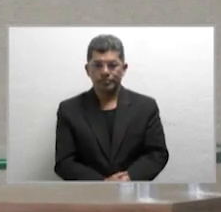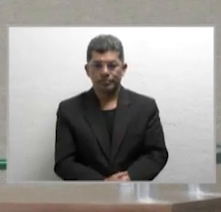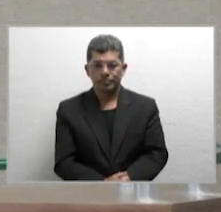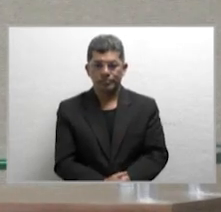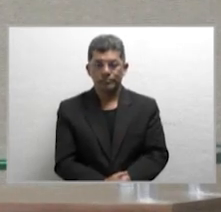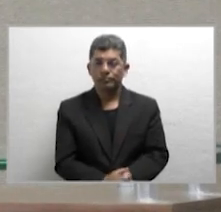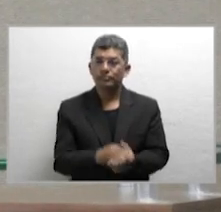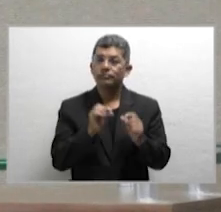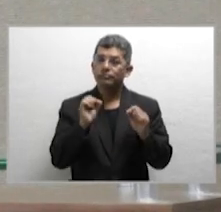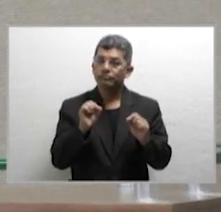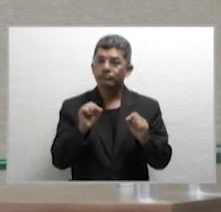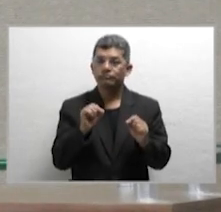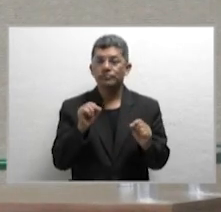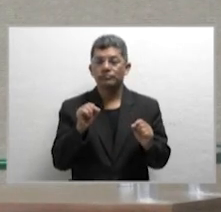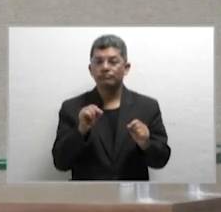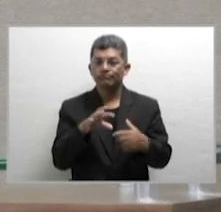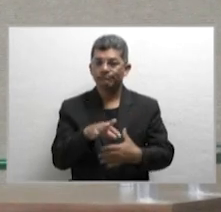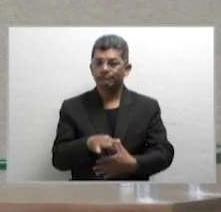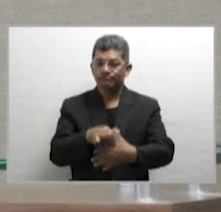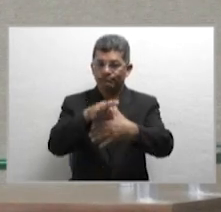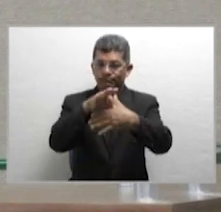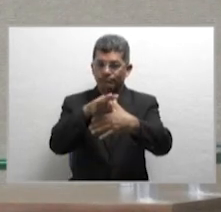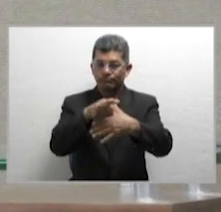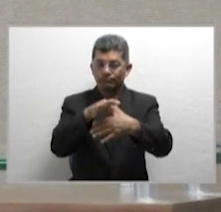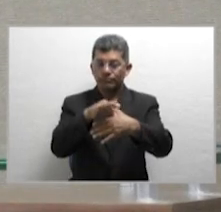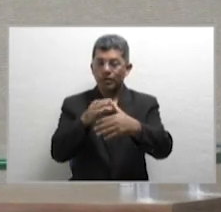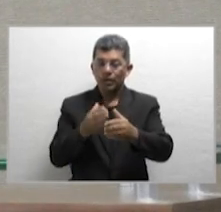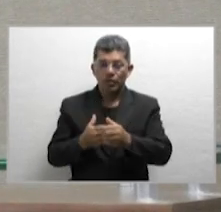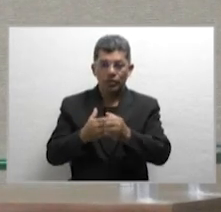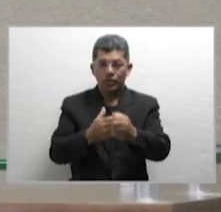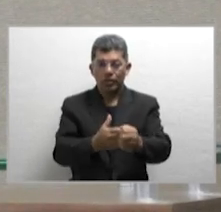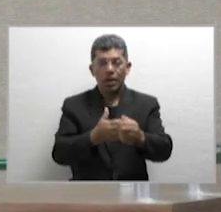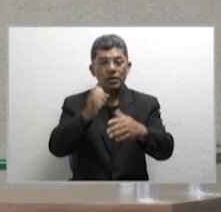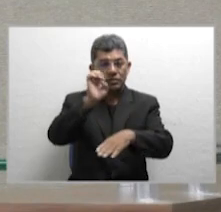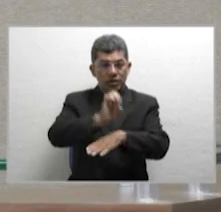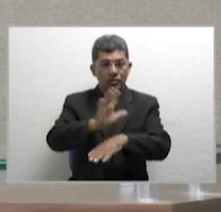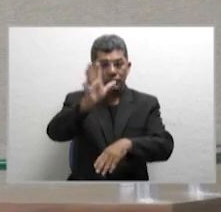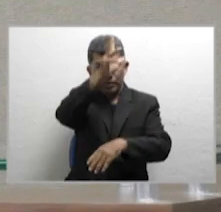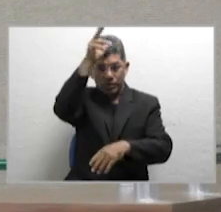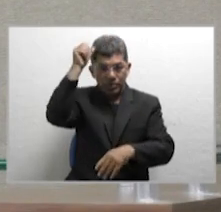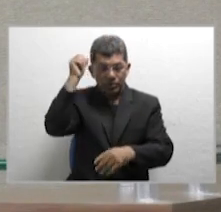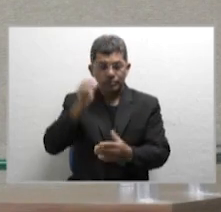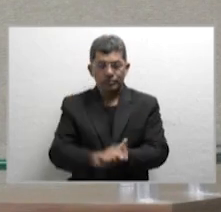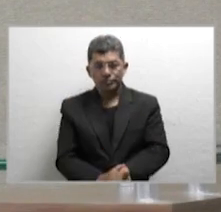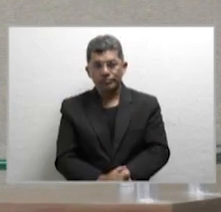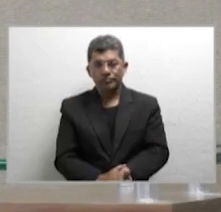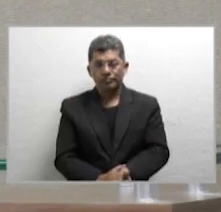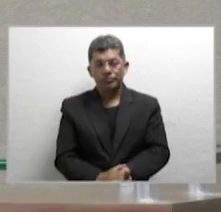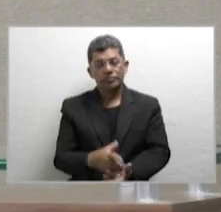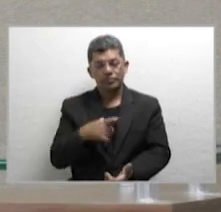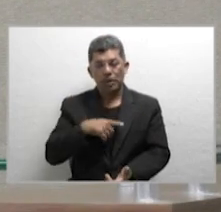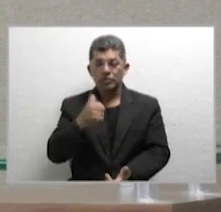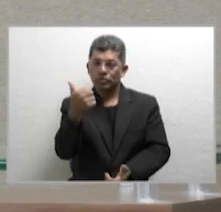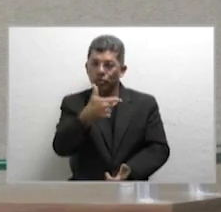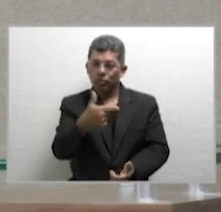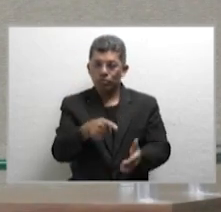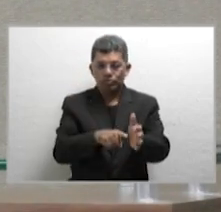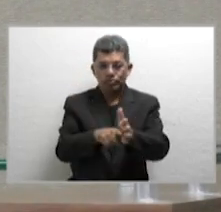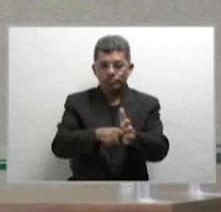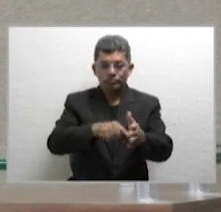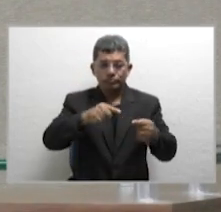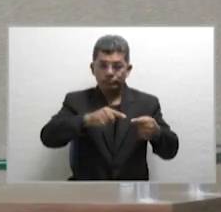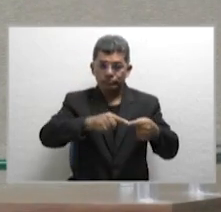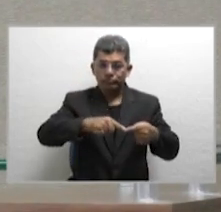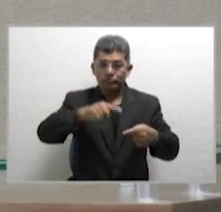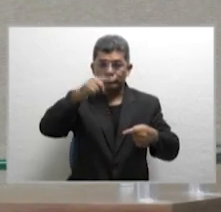o coordenam e o conduzem aqui no Estado do Amazonas. Segundo as estatísticas apresentadas,